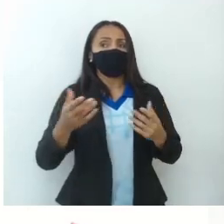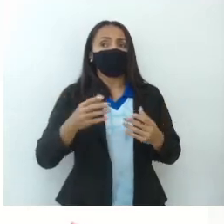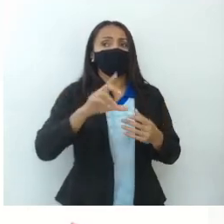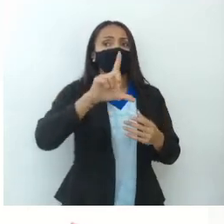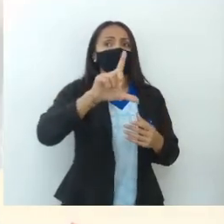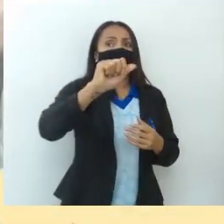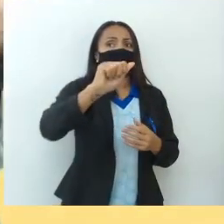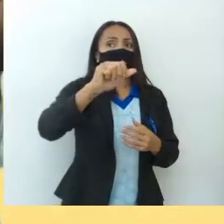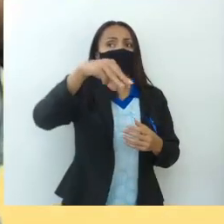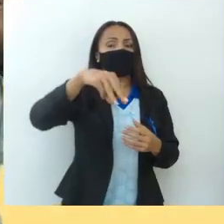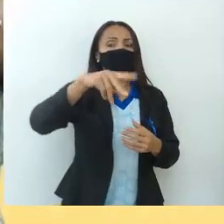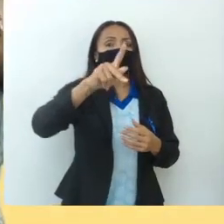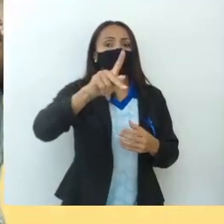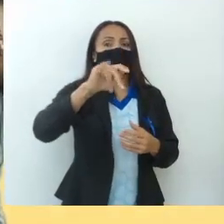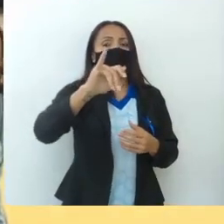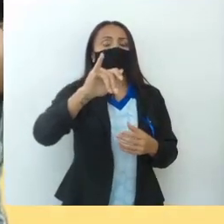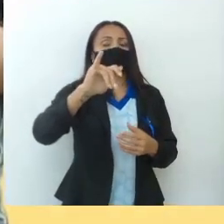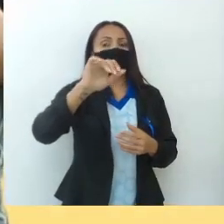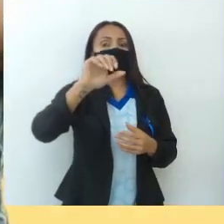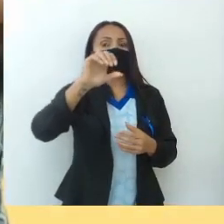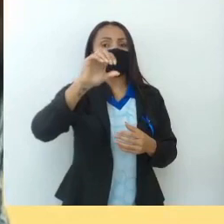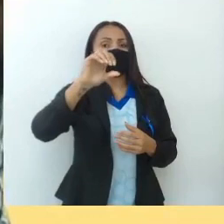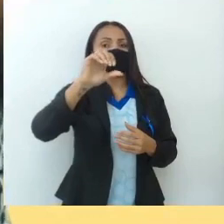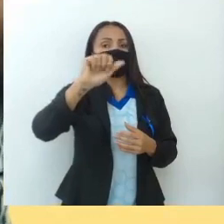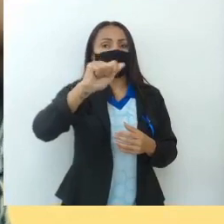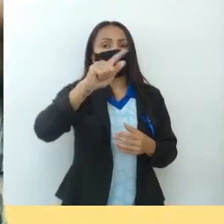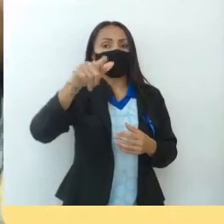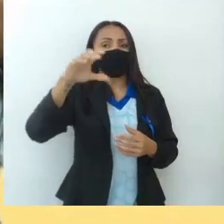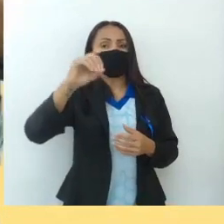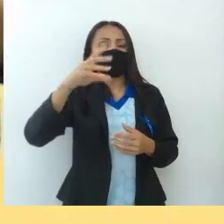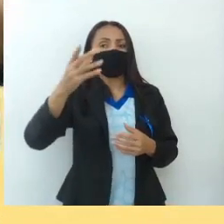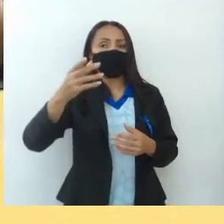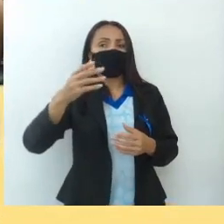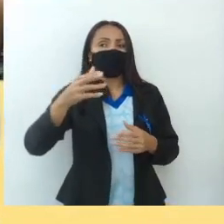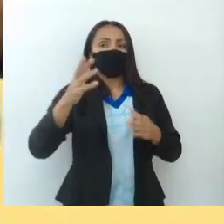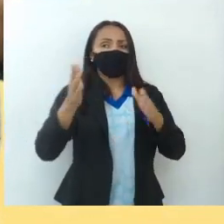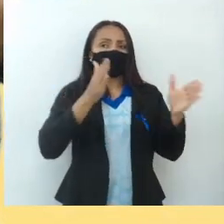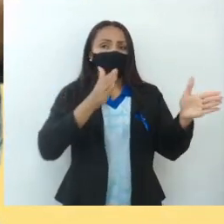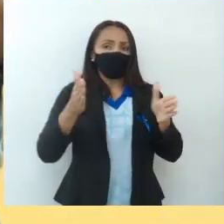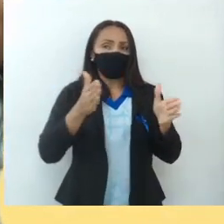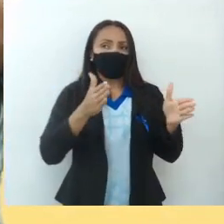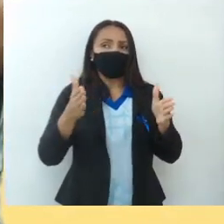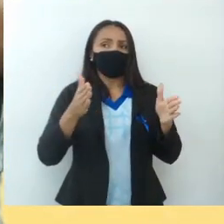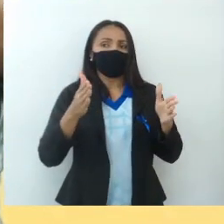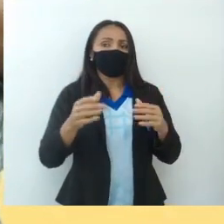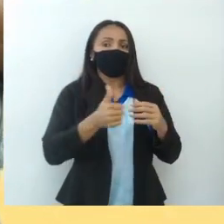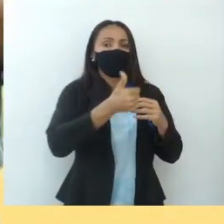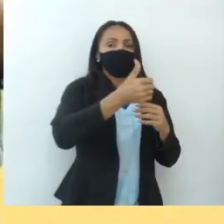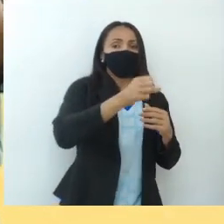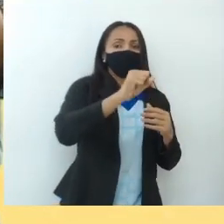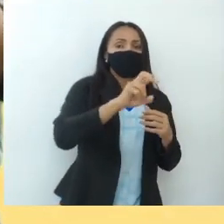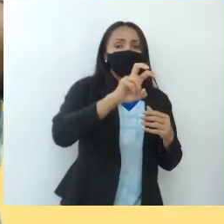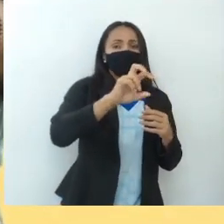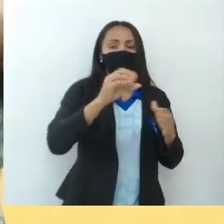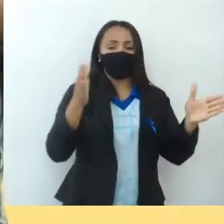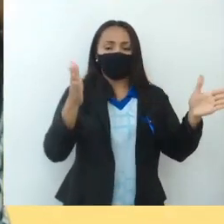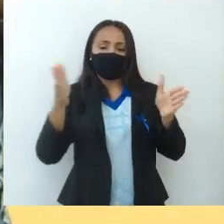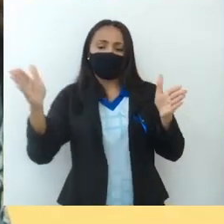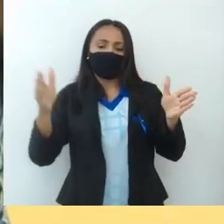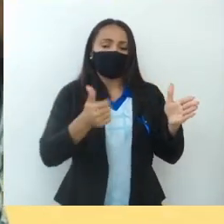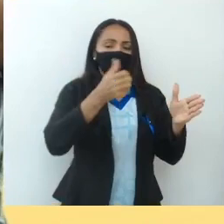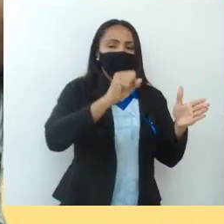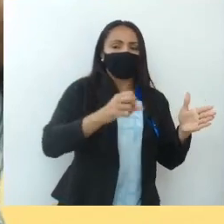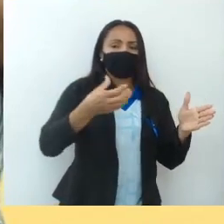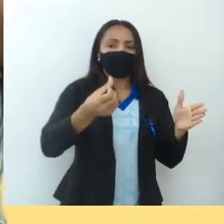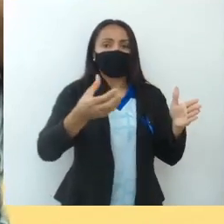a importância desse lampião nesta foto? É porque nessa época, provavelmente no idos dos anos de 1850, 1860, não existia